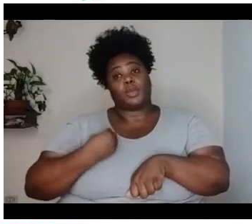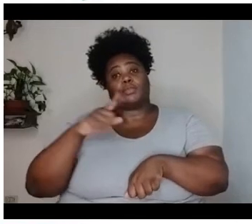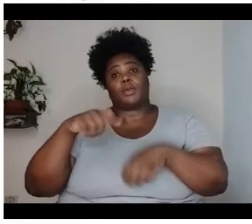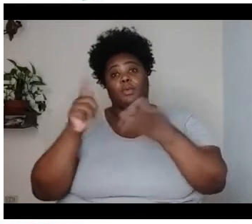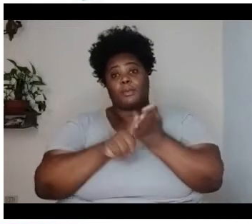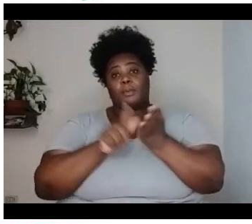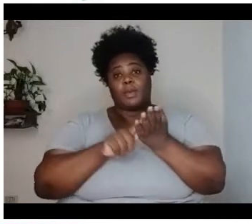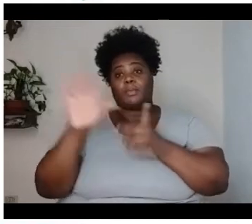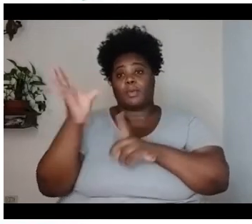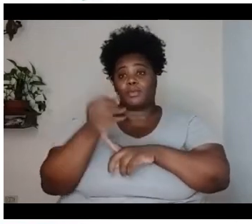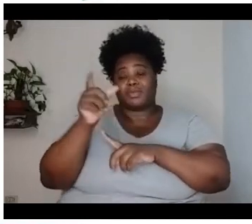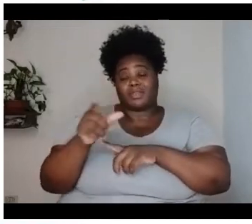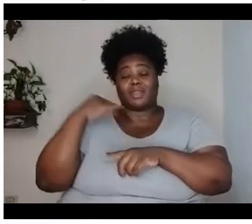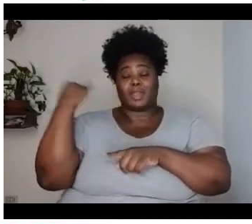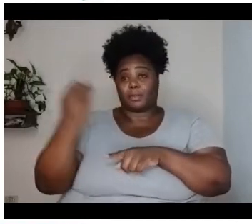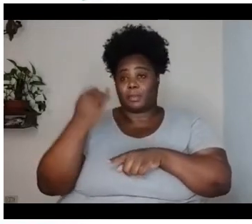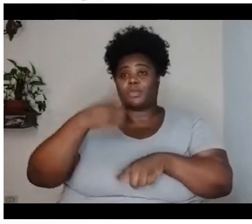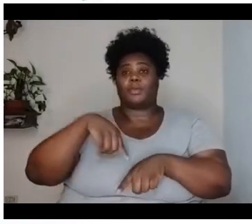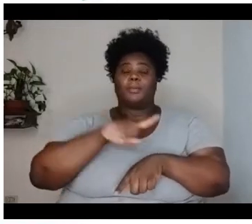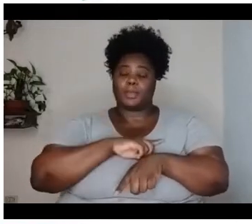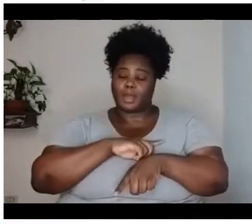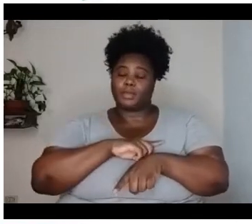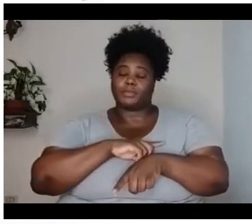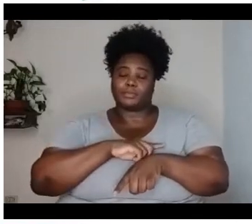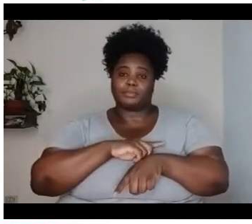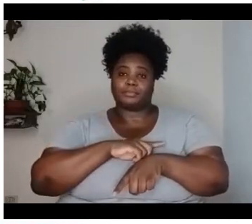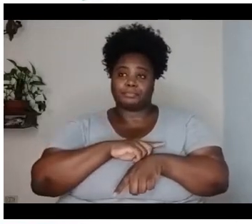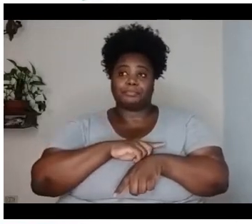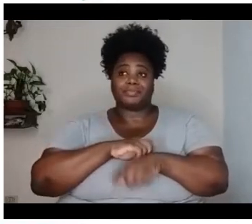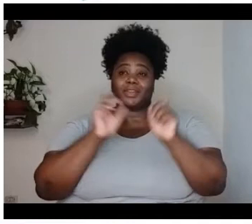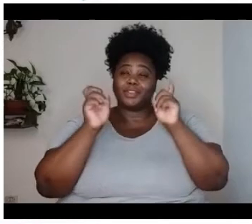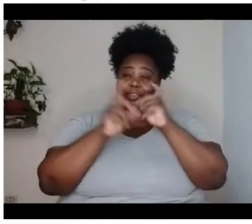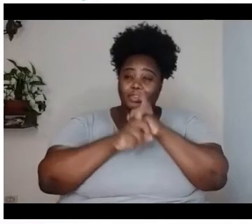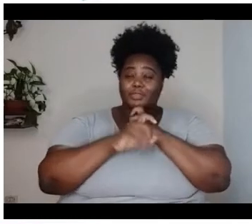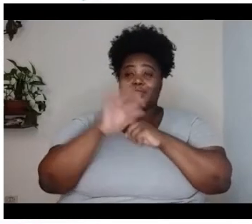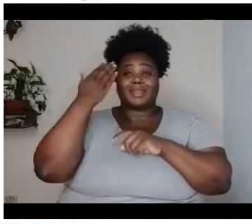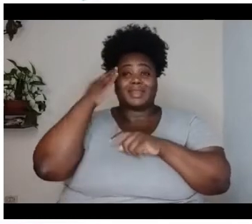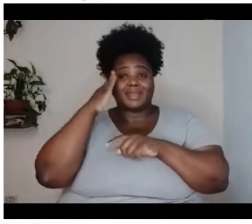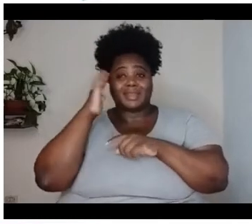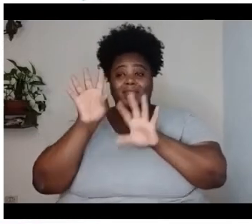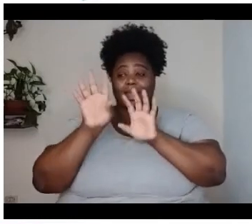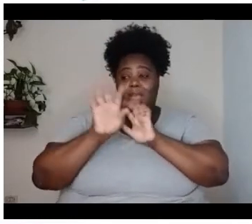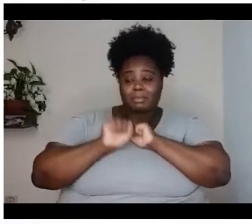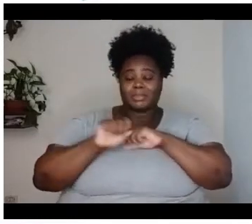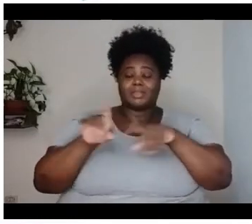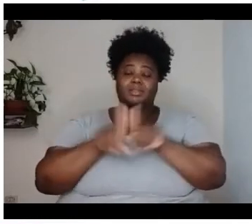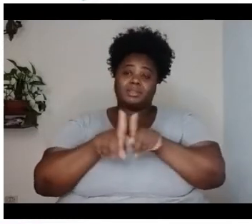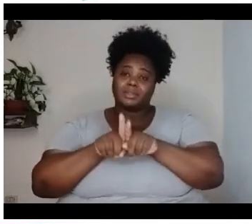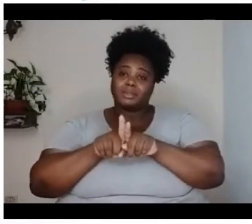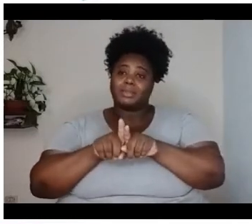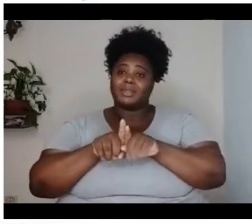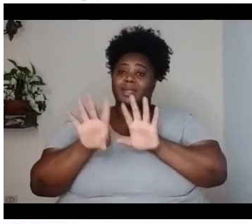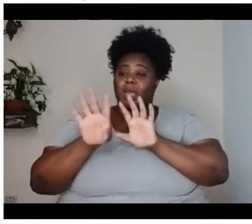é fundamental, né? Para a gente poder mesmo nessas dificuldades, compreendendo e absorvendo essas dificuldades, compreendendo também